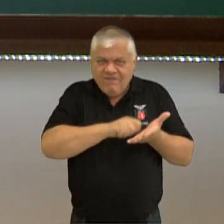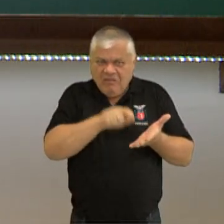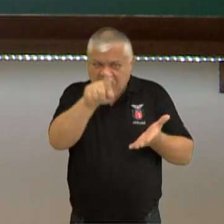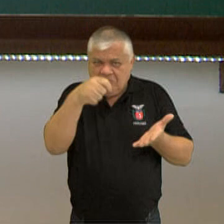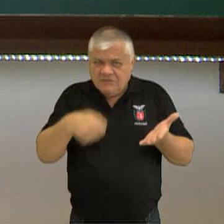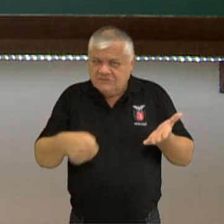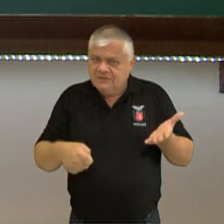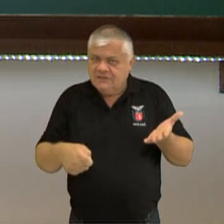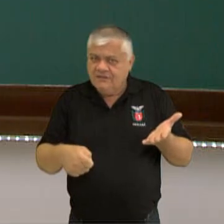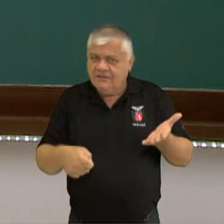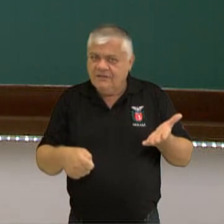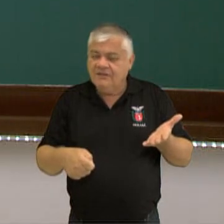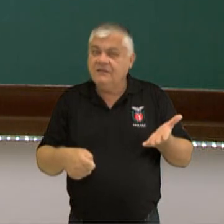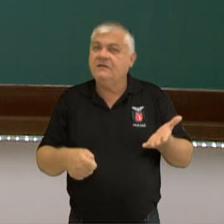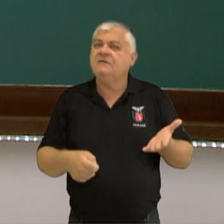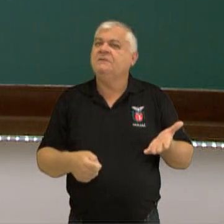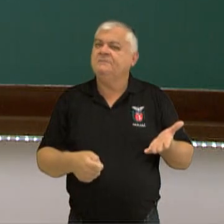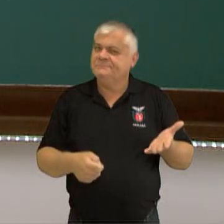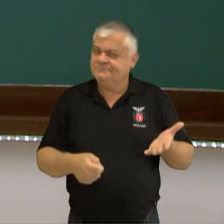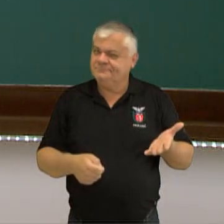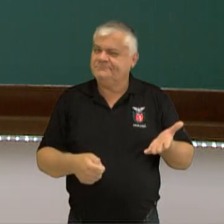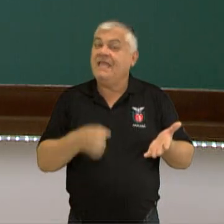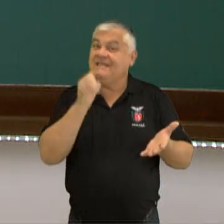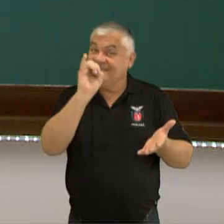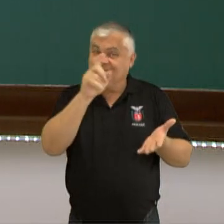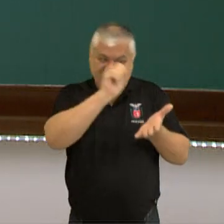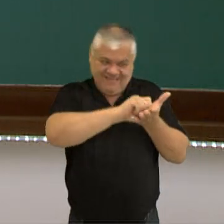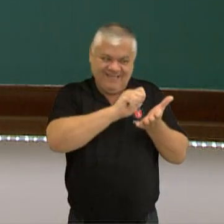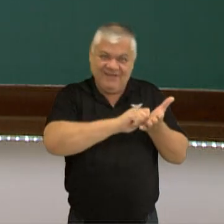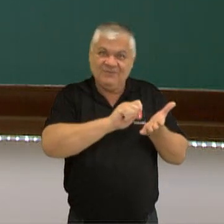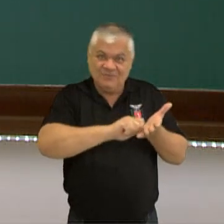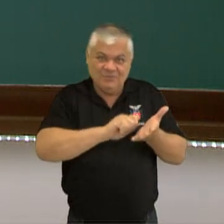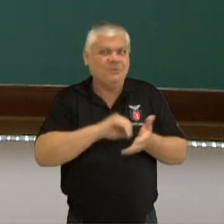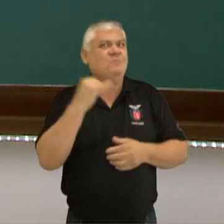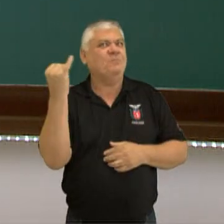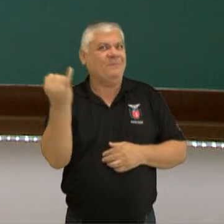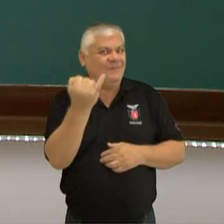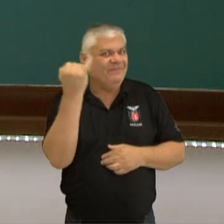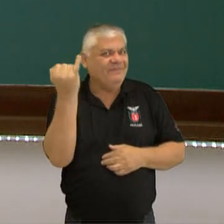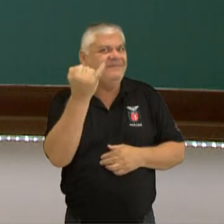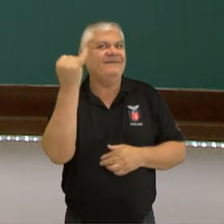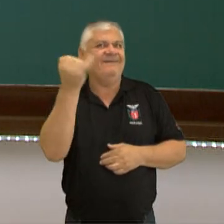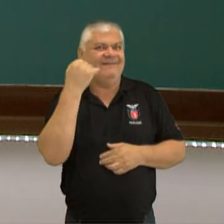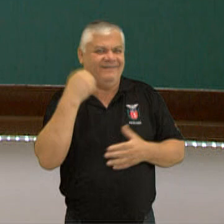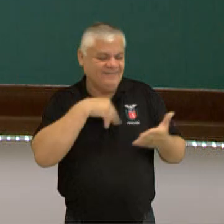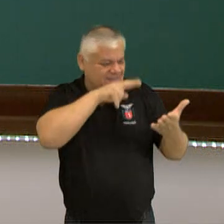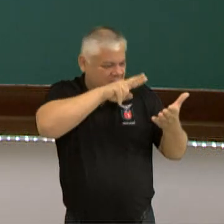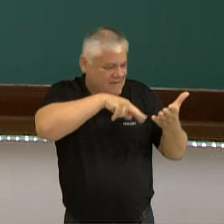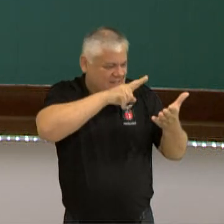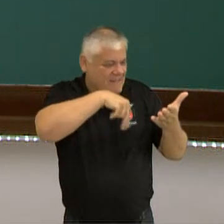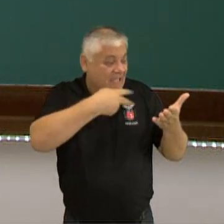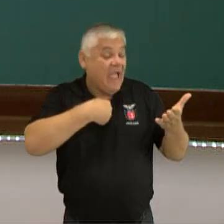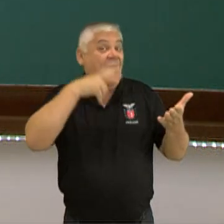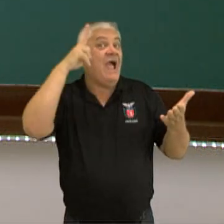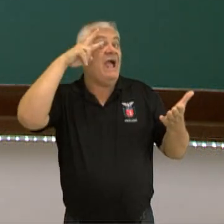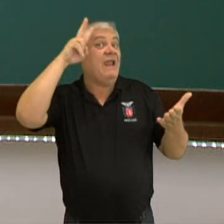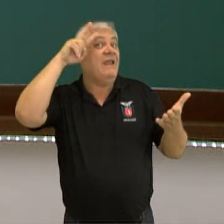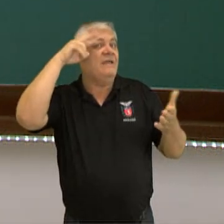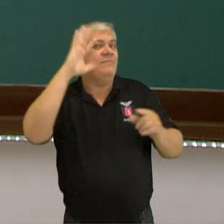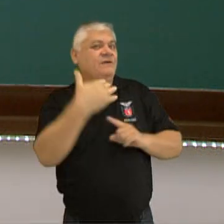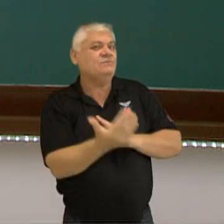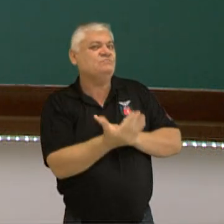você fez? Se você fez as anotações, perceba como é importante tudo que você